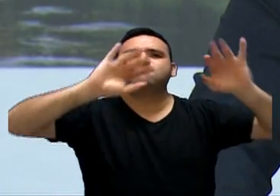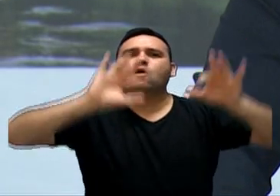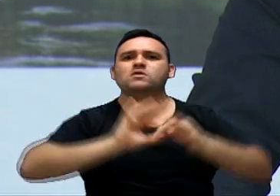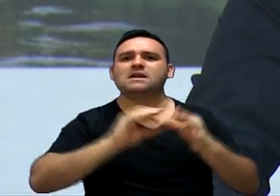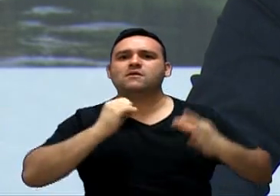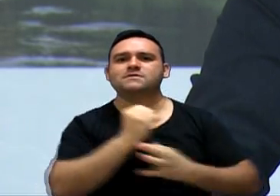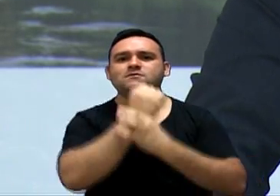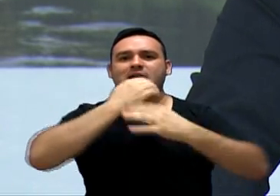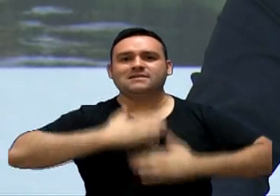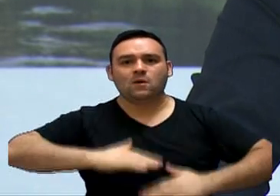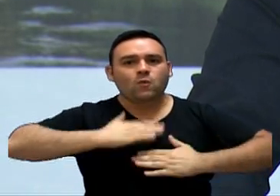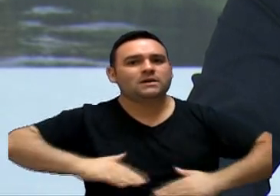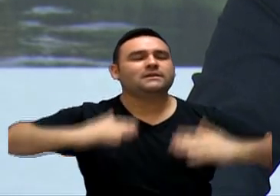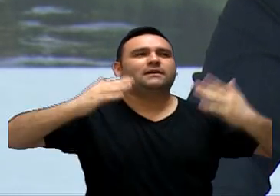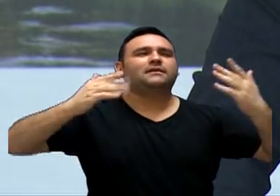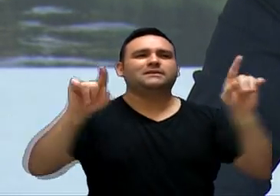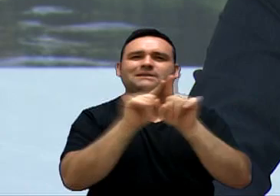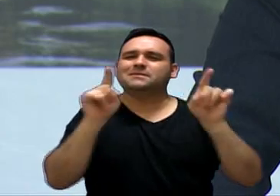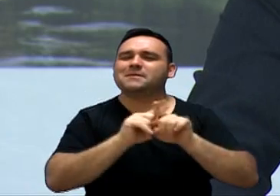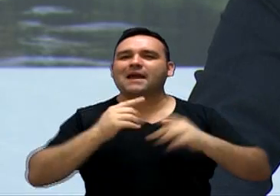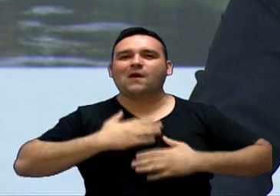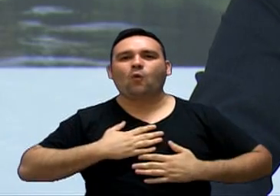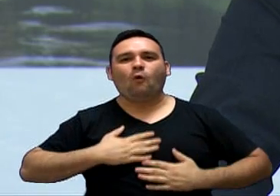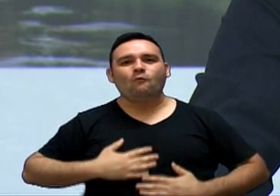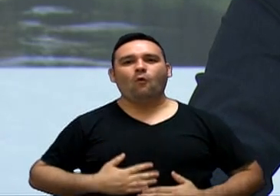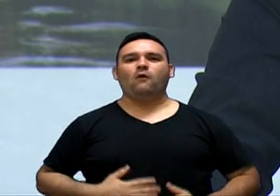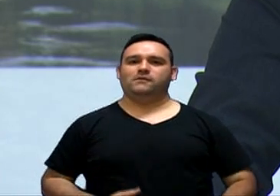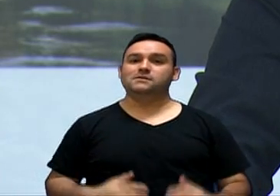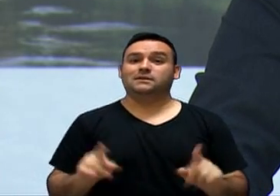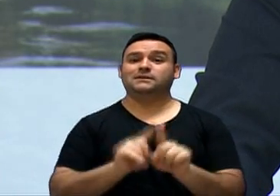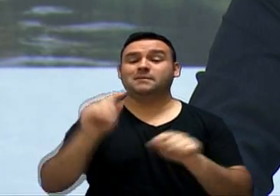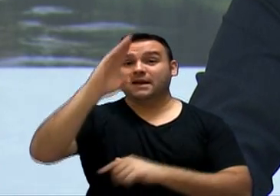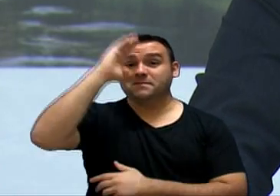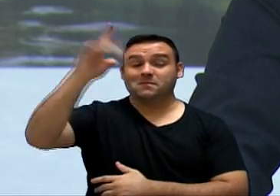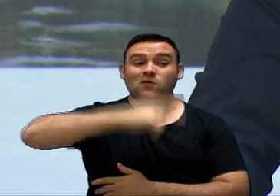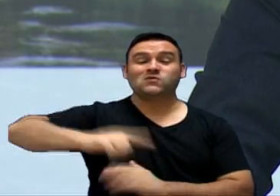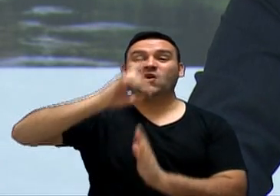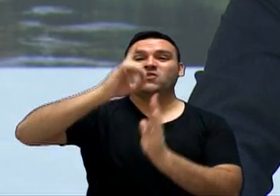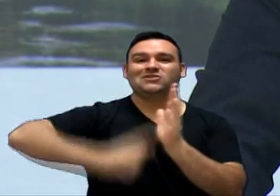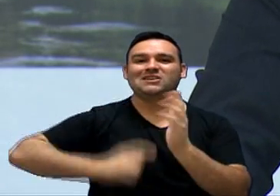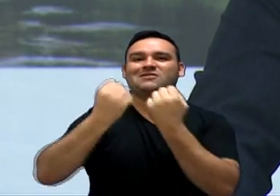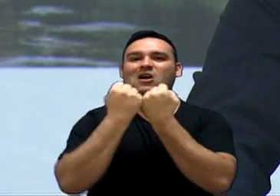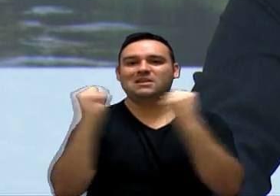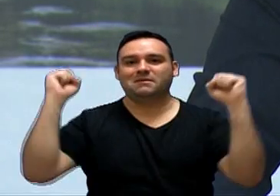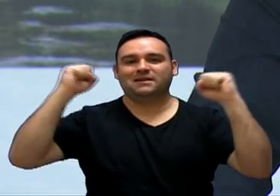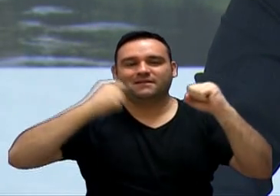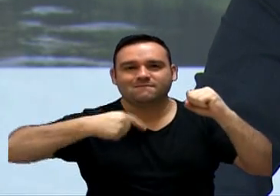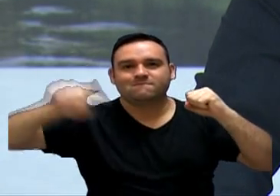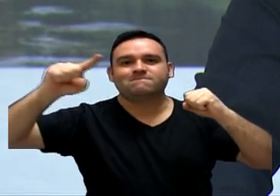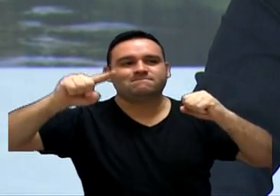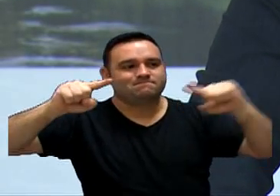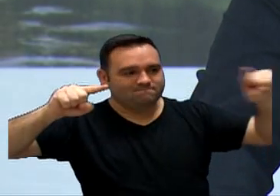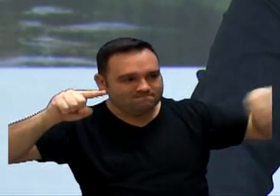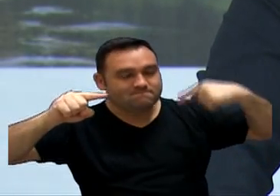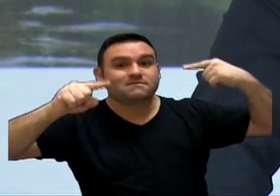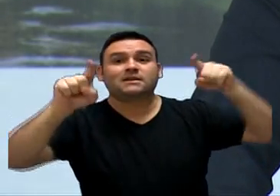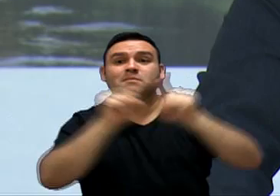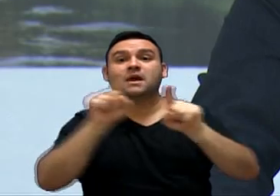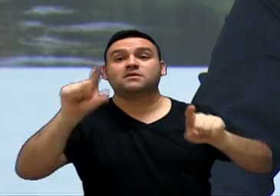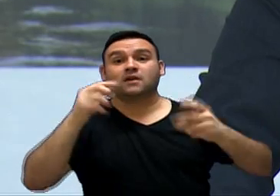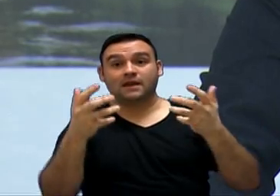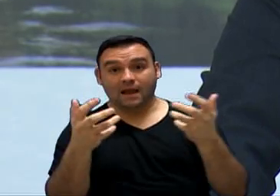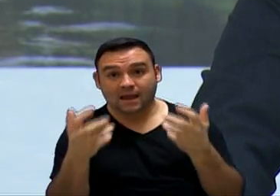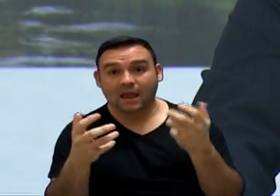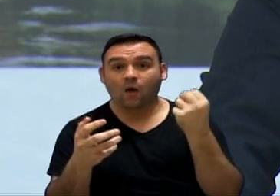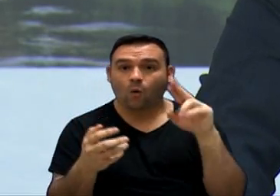segurança, a tranquilidade, o conforto e, principalmente, o direito de ir e vir, a sua liberdade respeitada de escolher ou não,